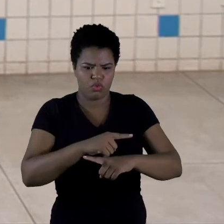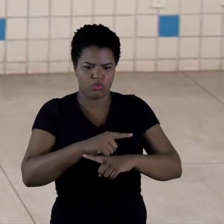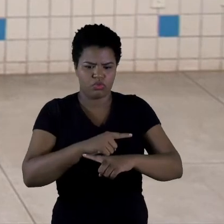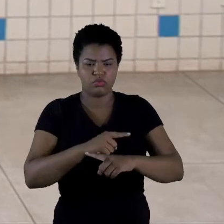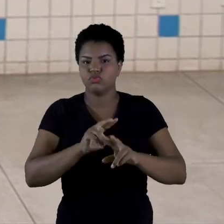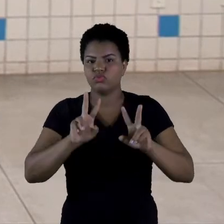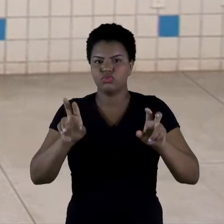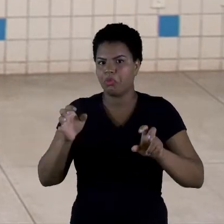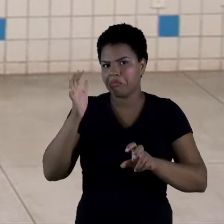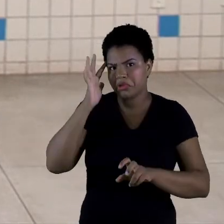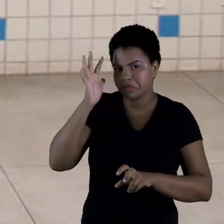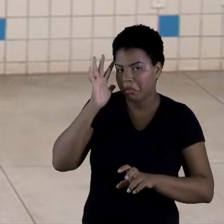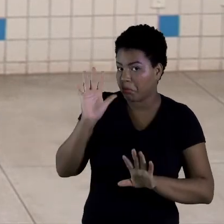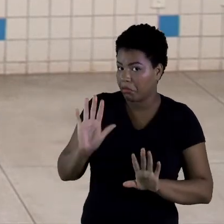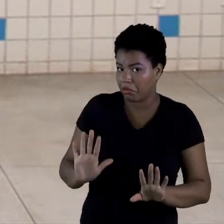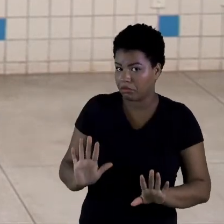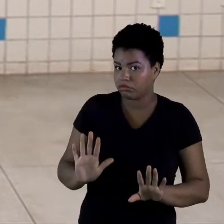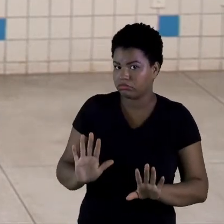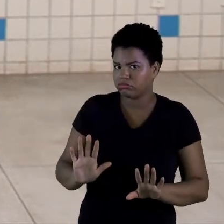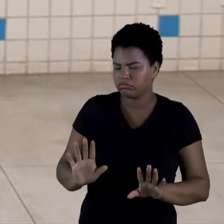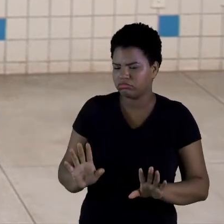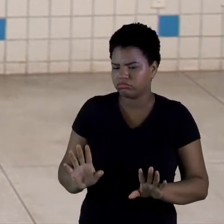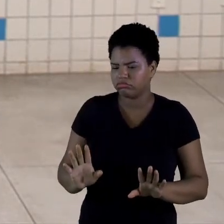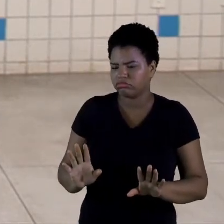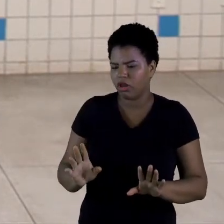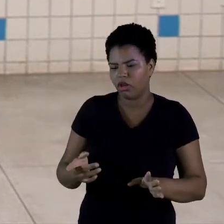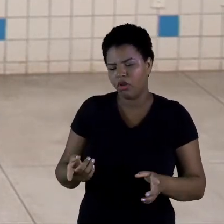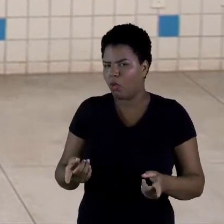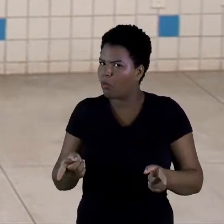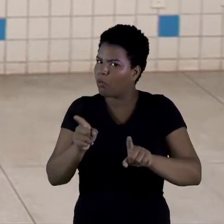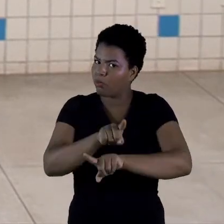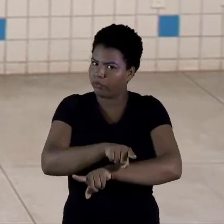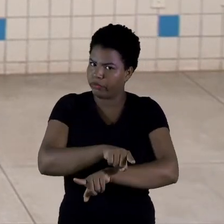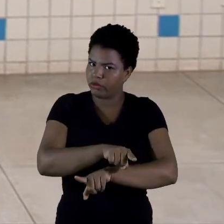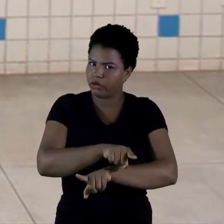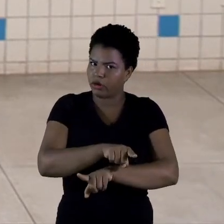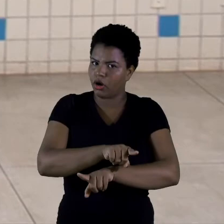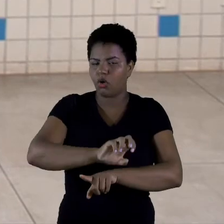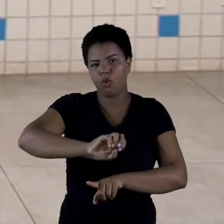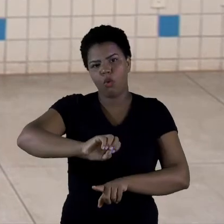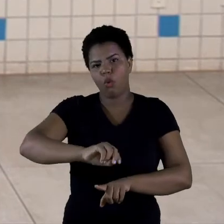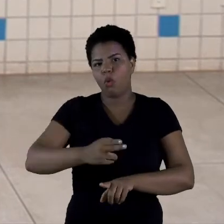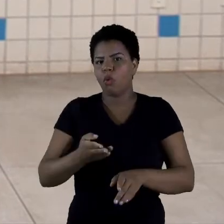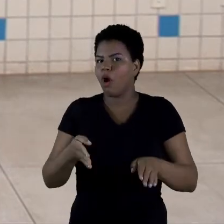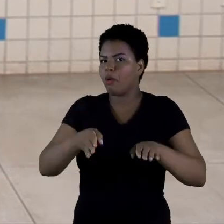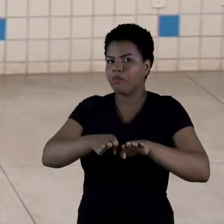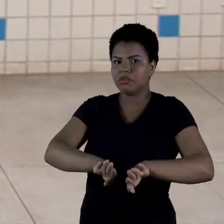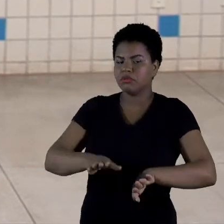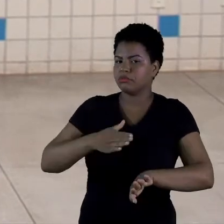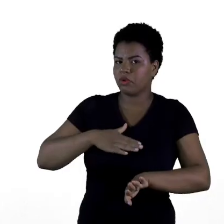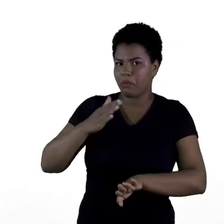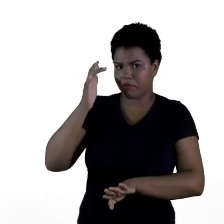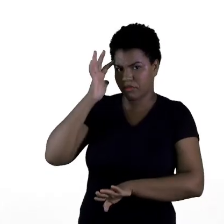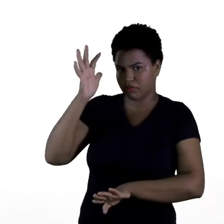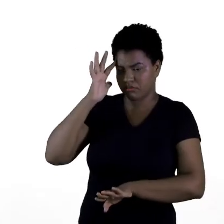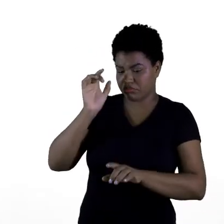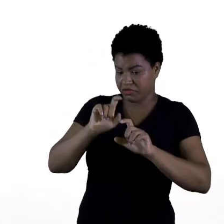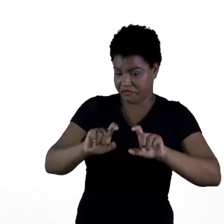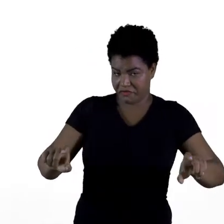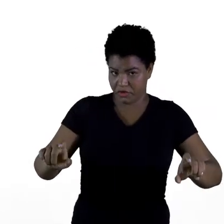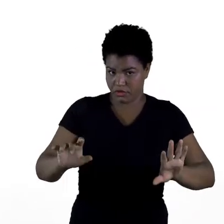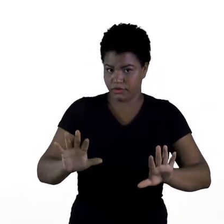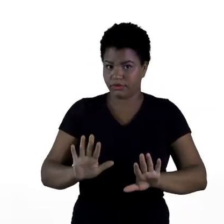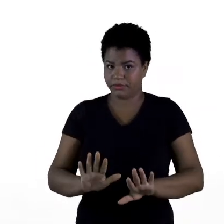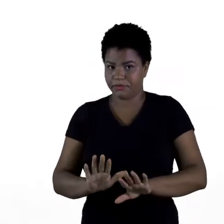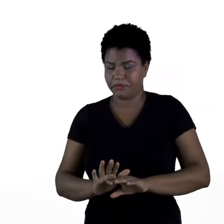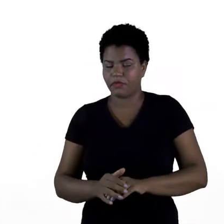pensamento, um contraste do meu pensamento, uma compensação do meu pensamento na frase. Vamos conhecer quais